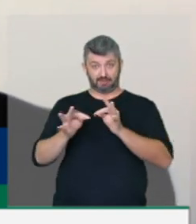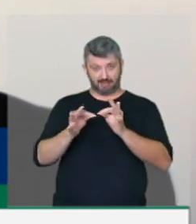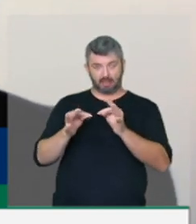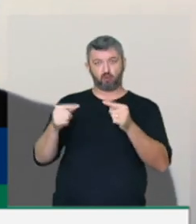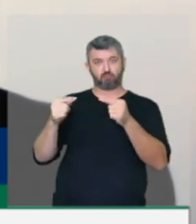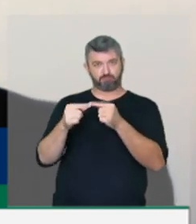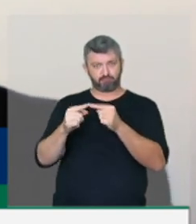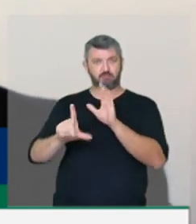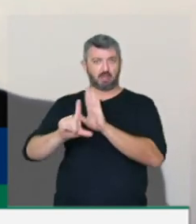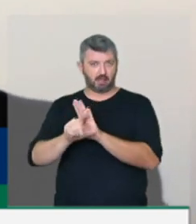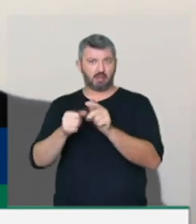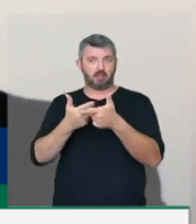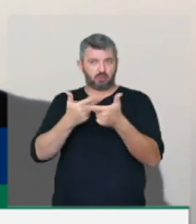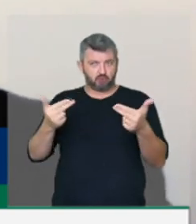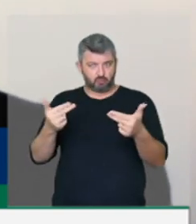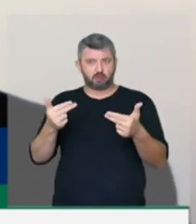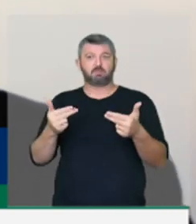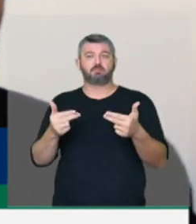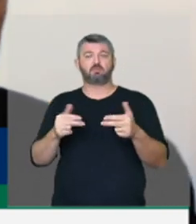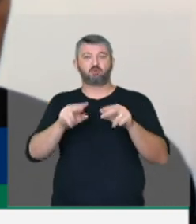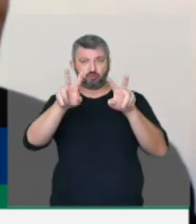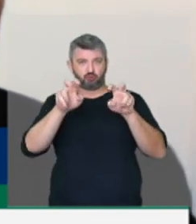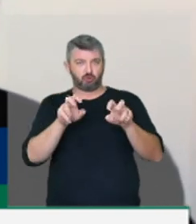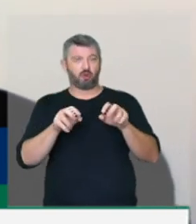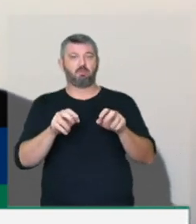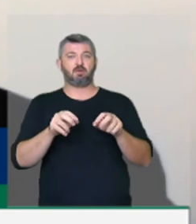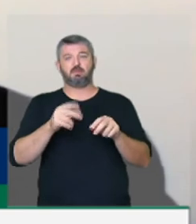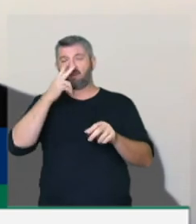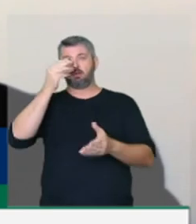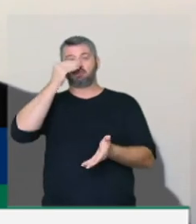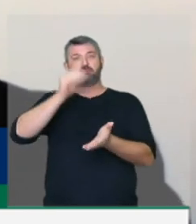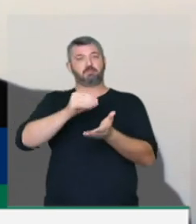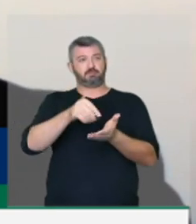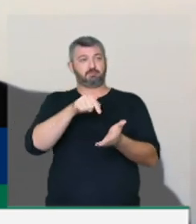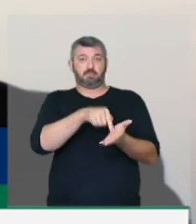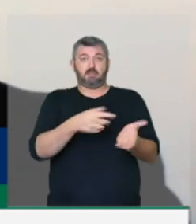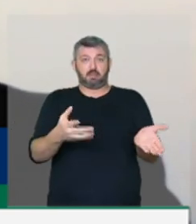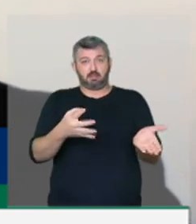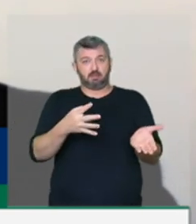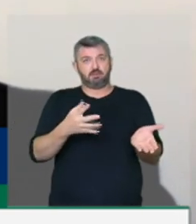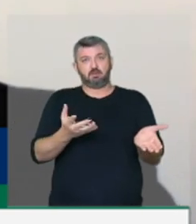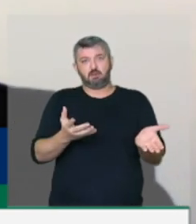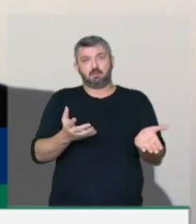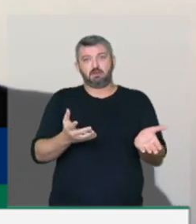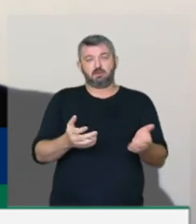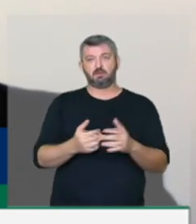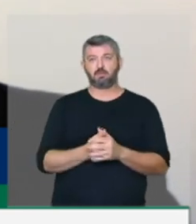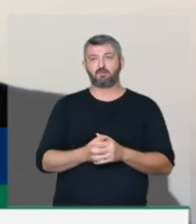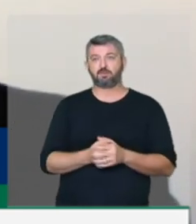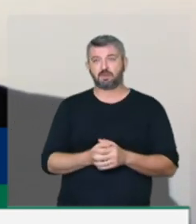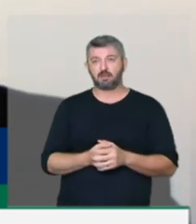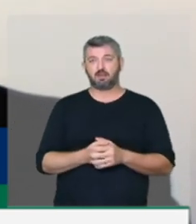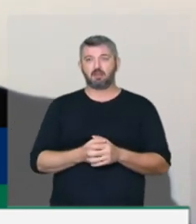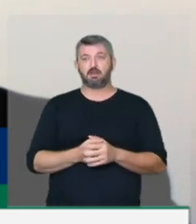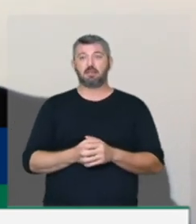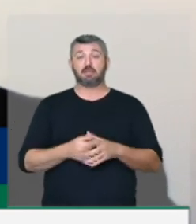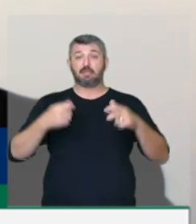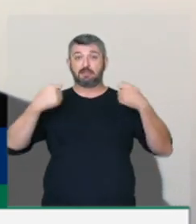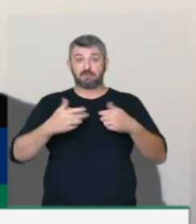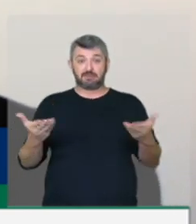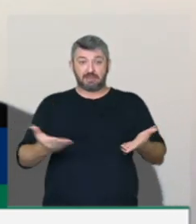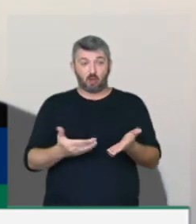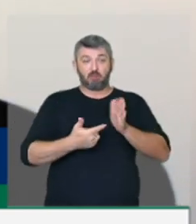que foram, nesse ato, desconsiderados, é importante que seja trazida à